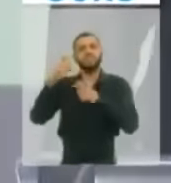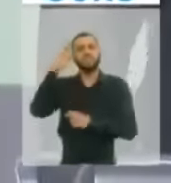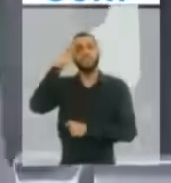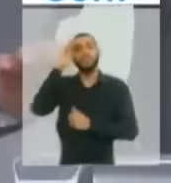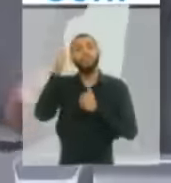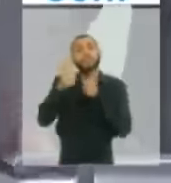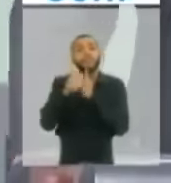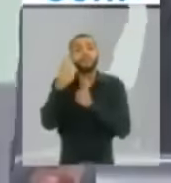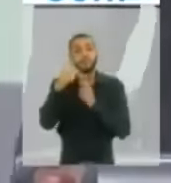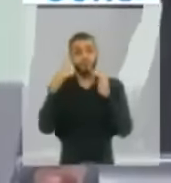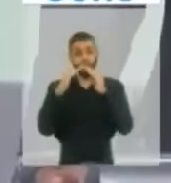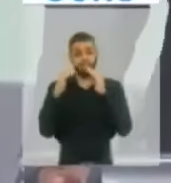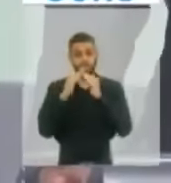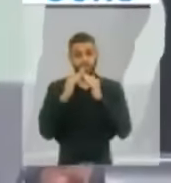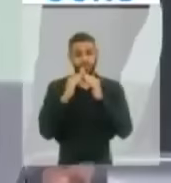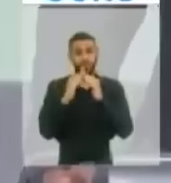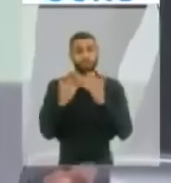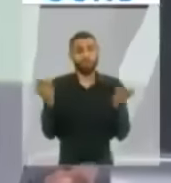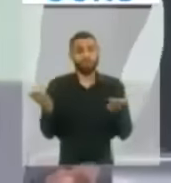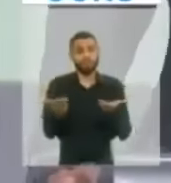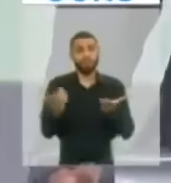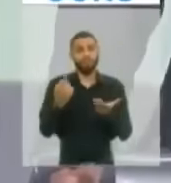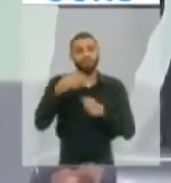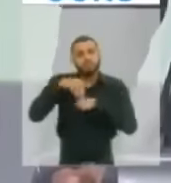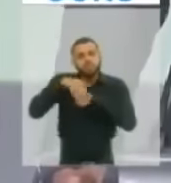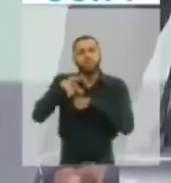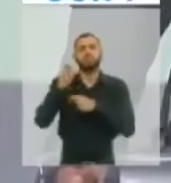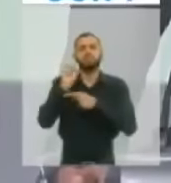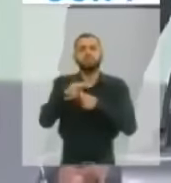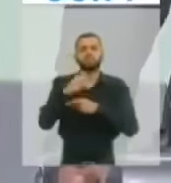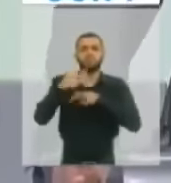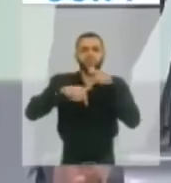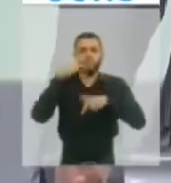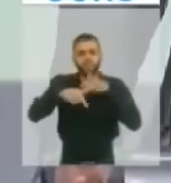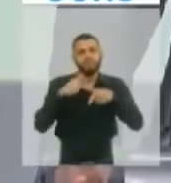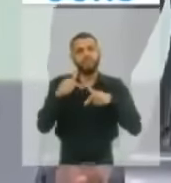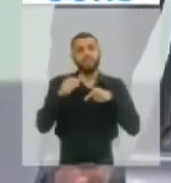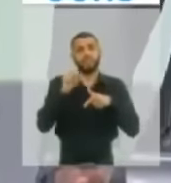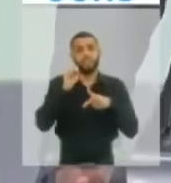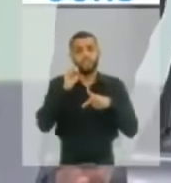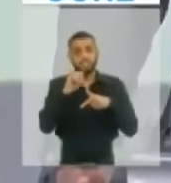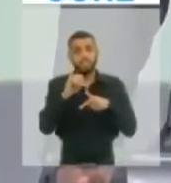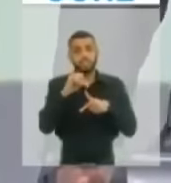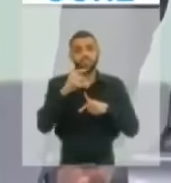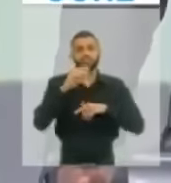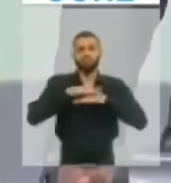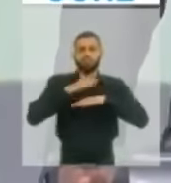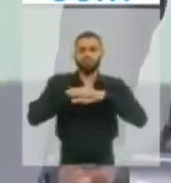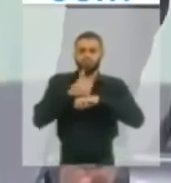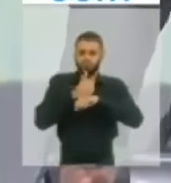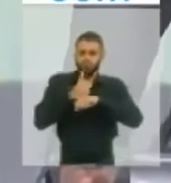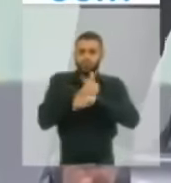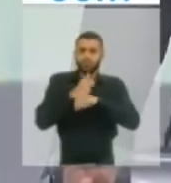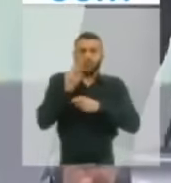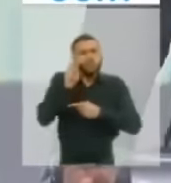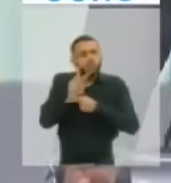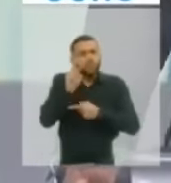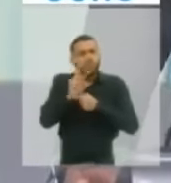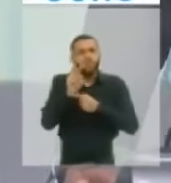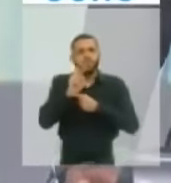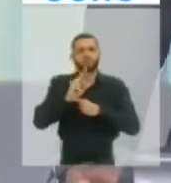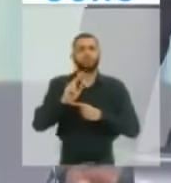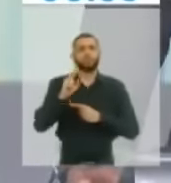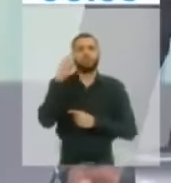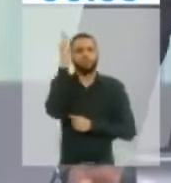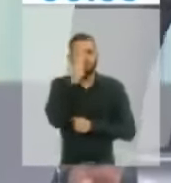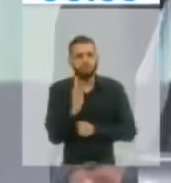a partir do momento aqui eu vou te caminhar com o mercado de trabalho e se você tiver vocação você vai cuidar das nossas fronteiras vai